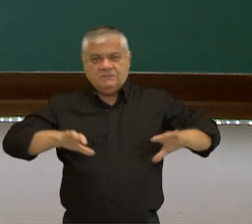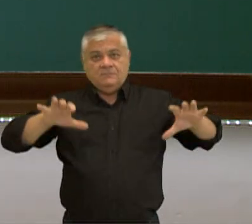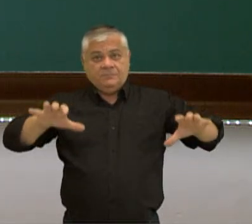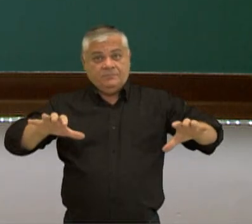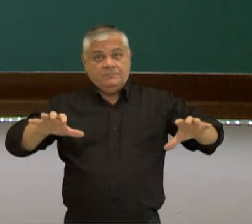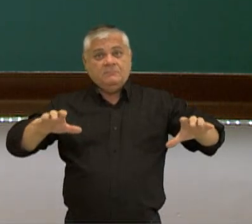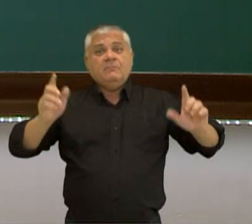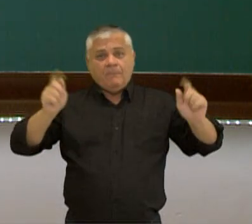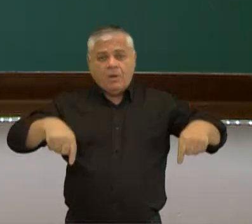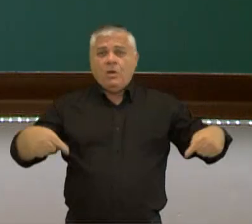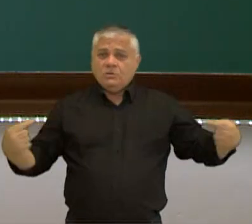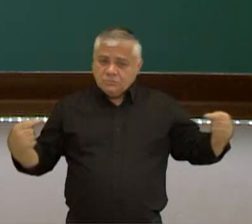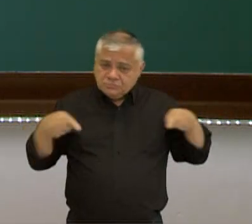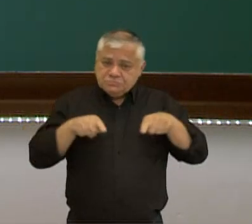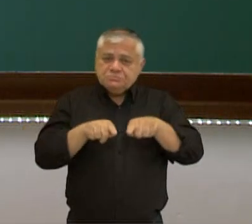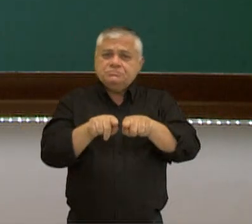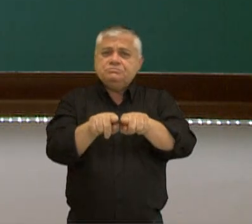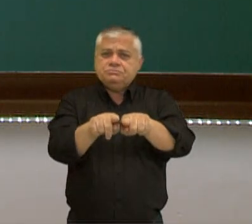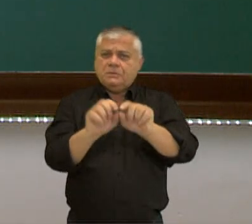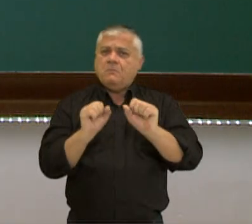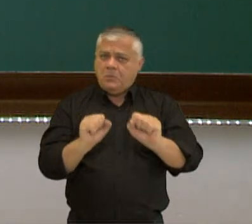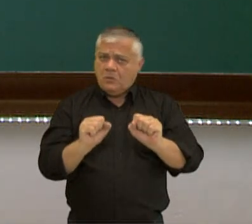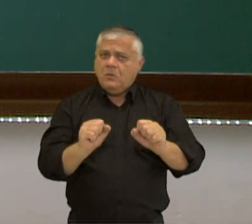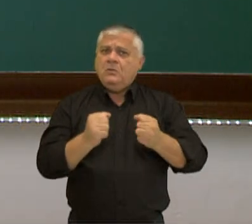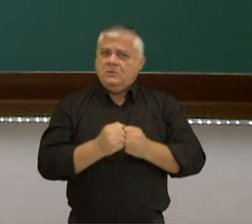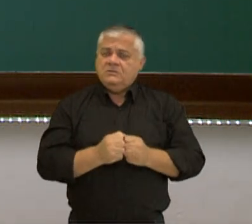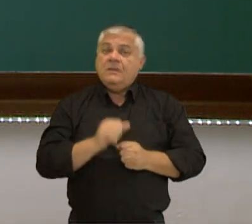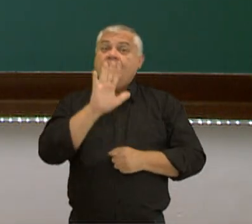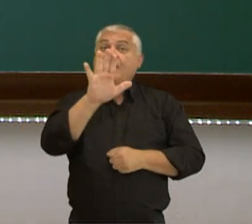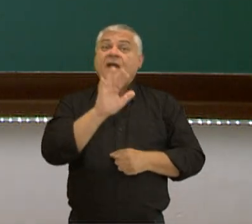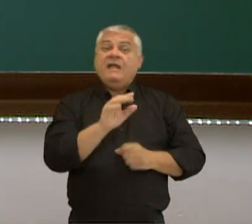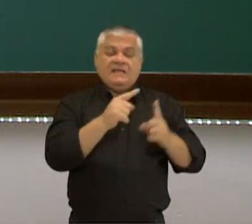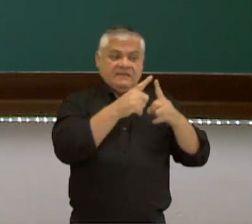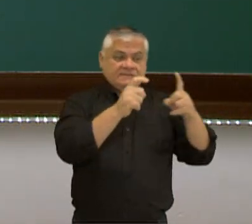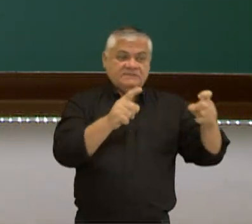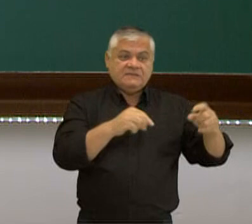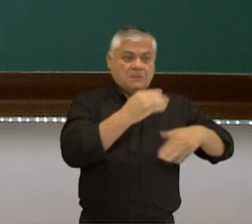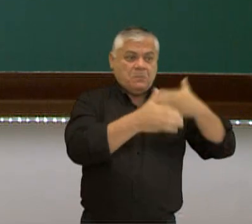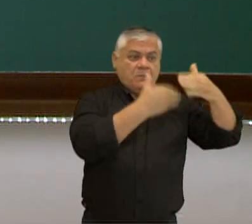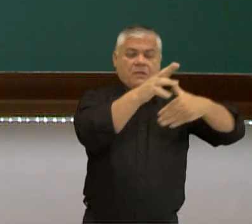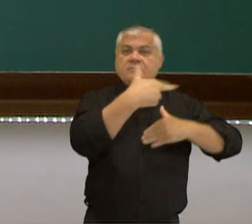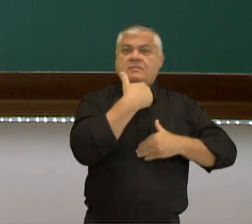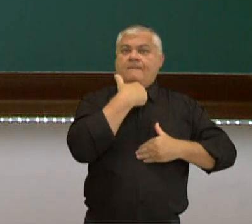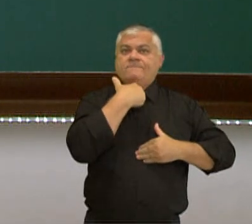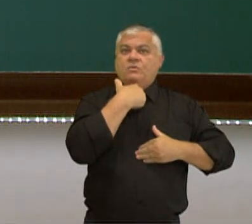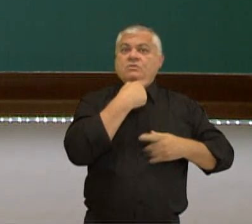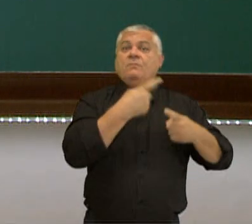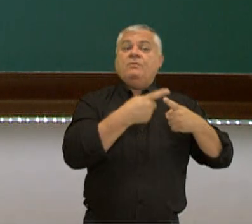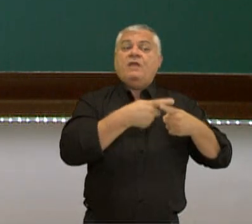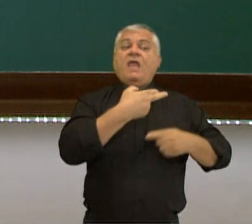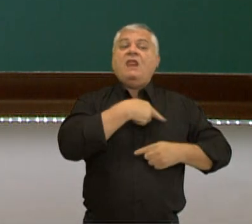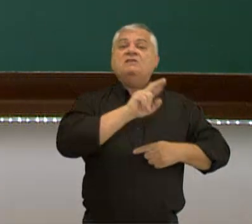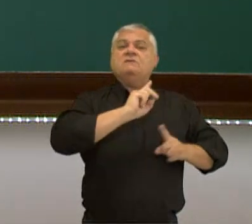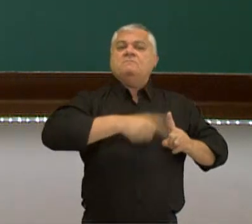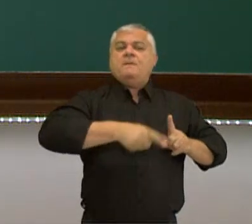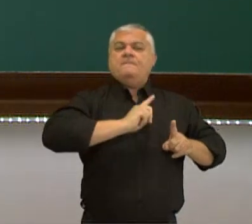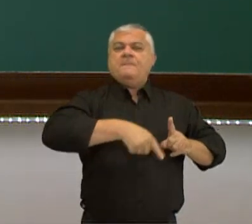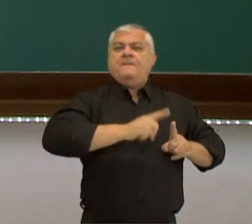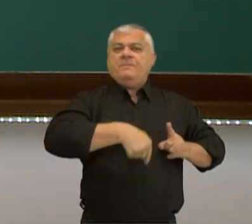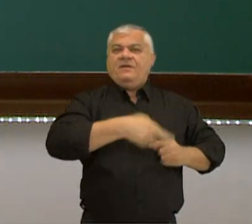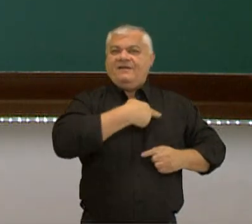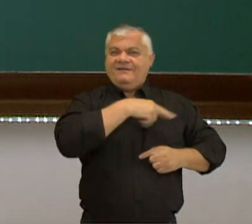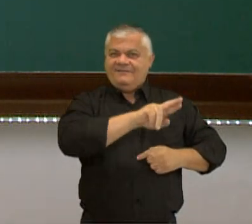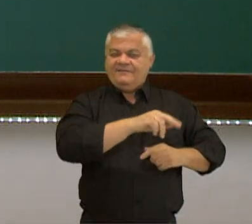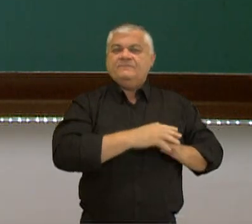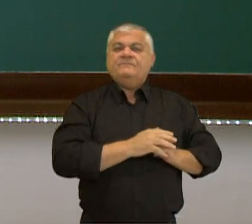bem. Né? Mas teve um período que a ciência não podia ser evoluída pela questão religiosa. Né? E